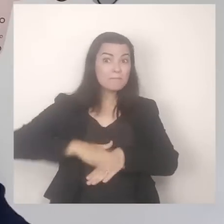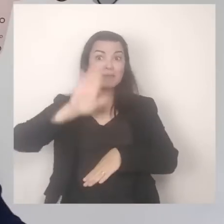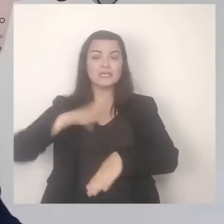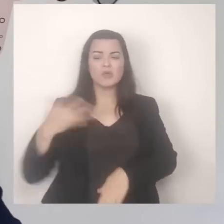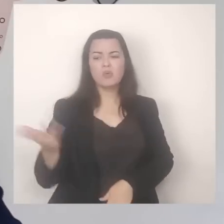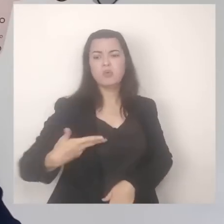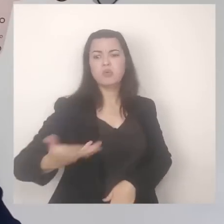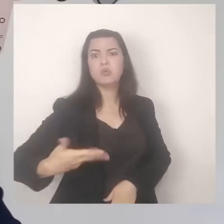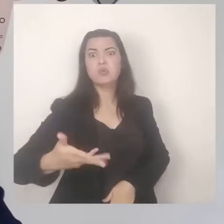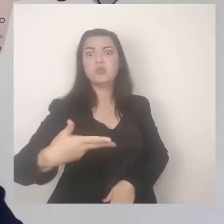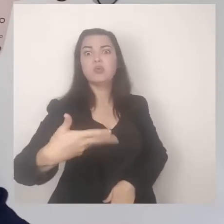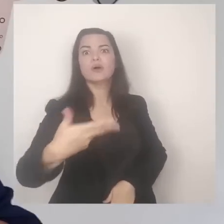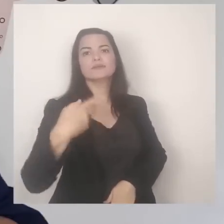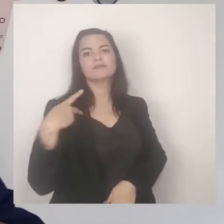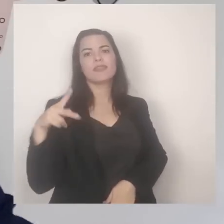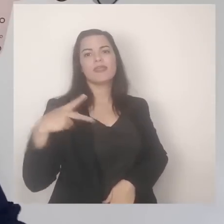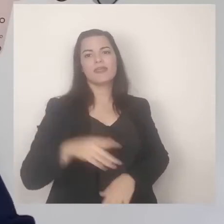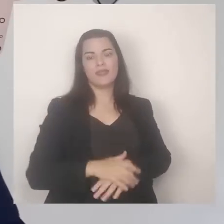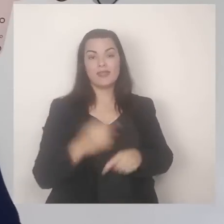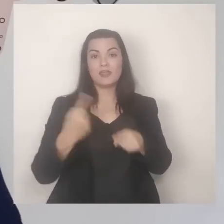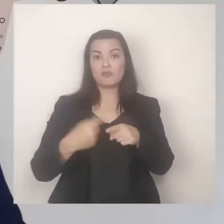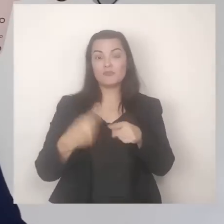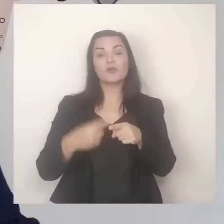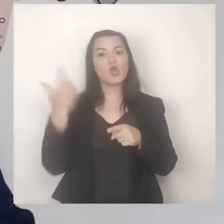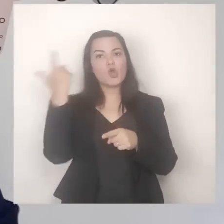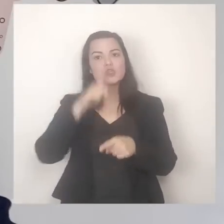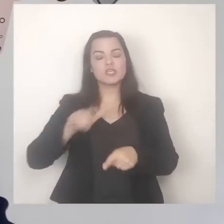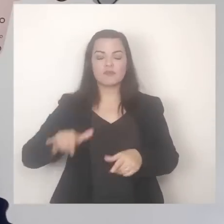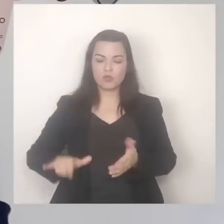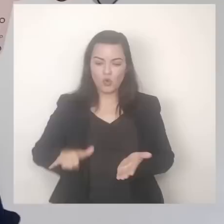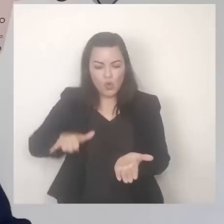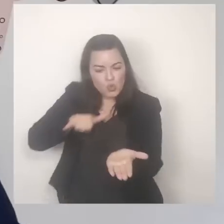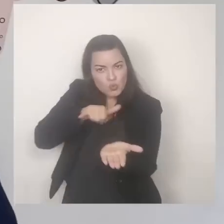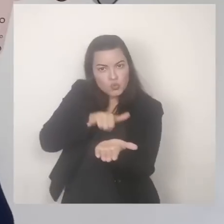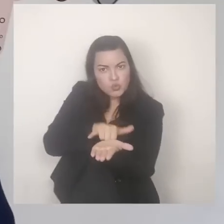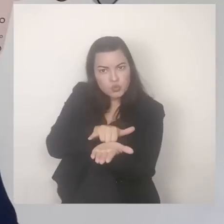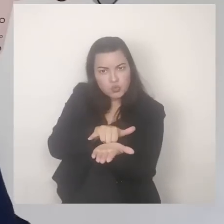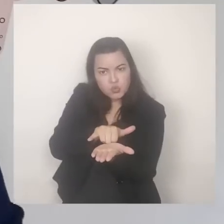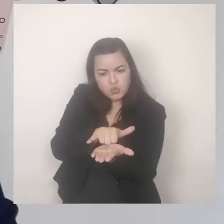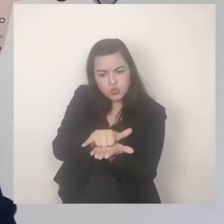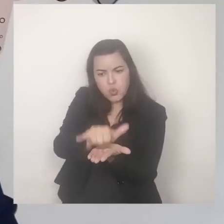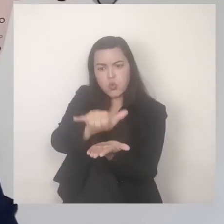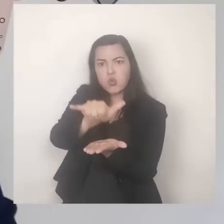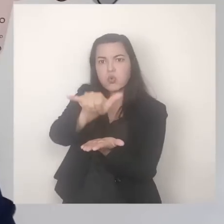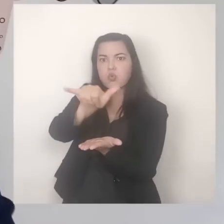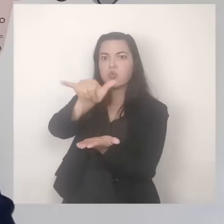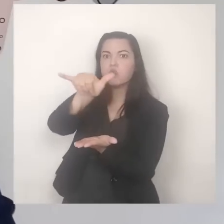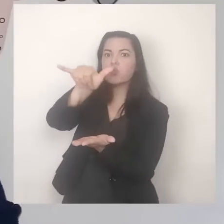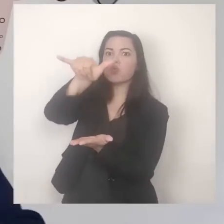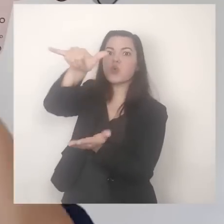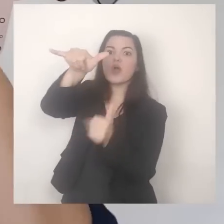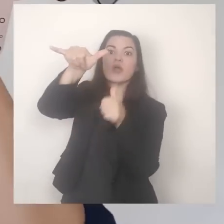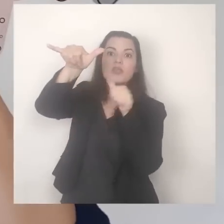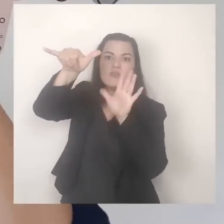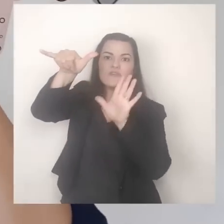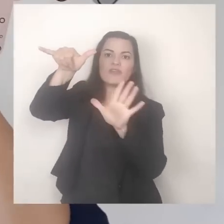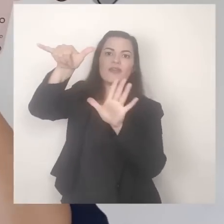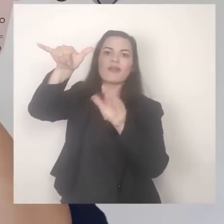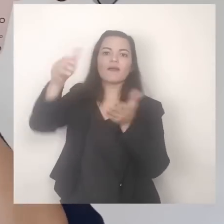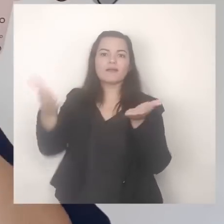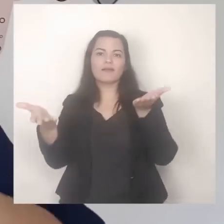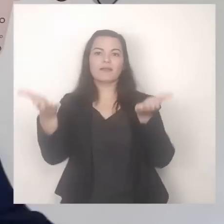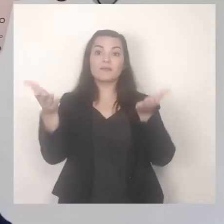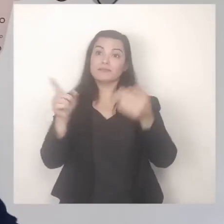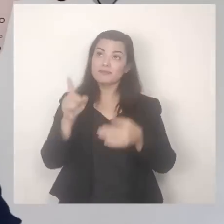sua velocidade para que ele possa decolar e se manter em equilíbrio no ar.